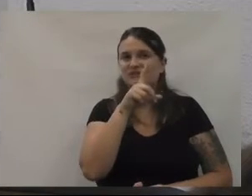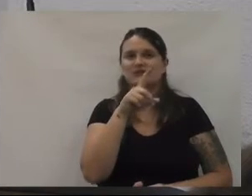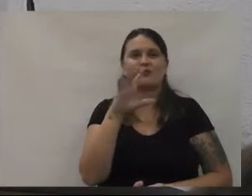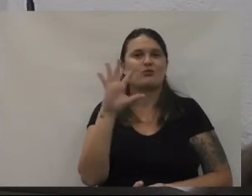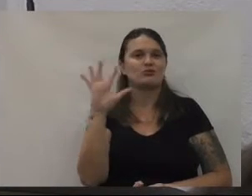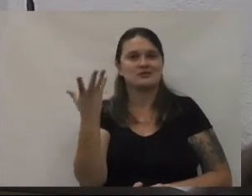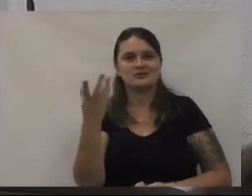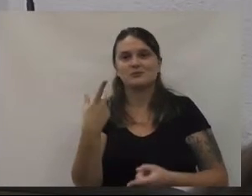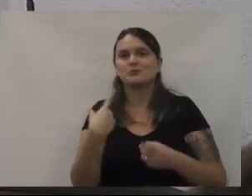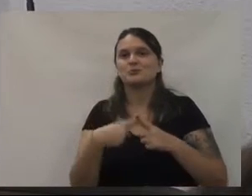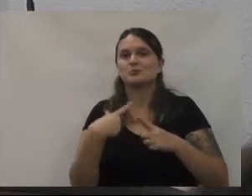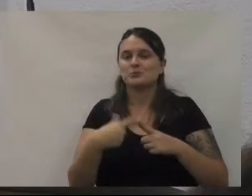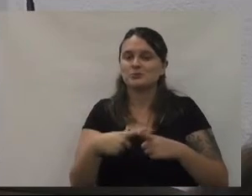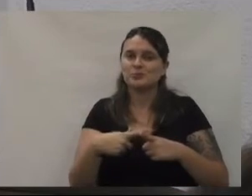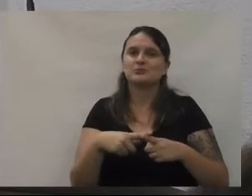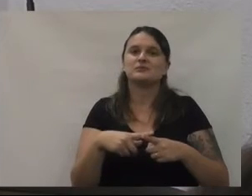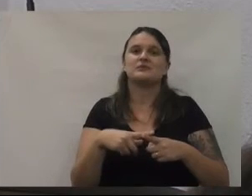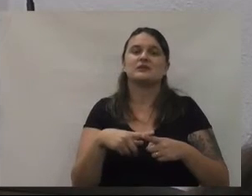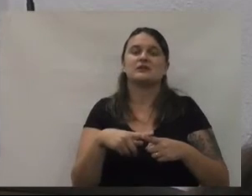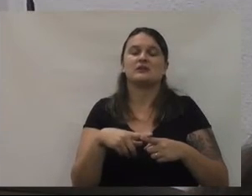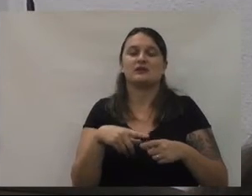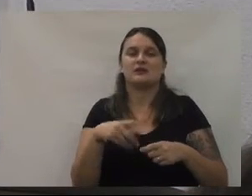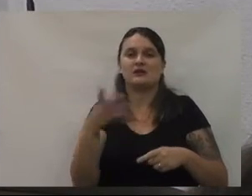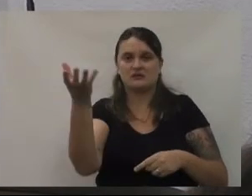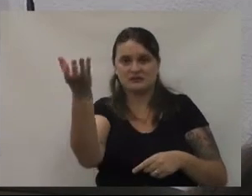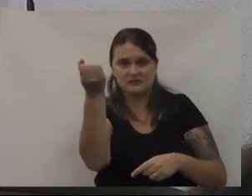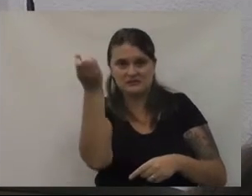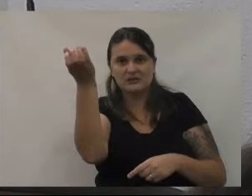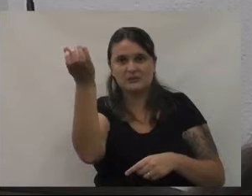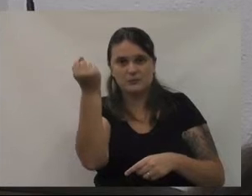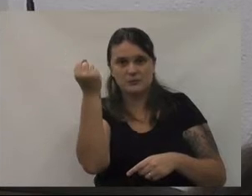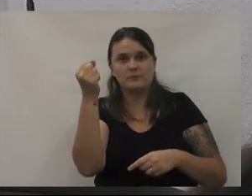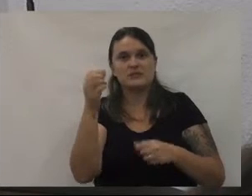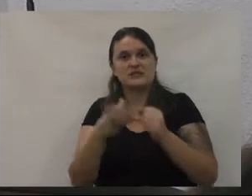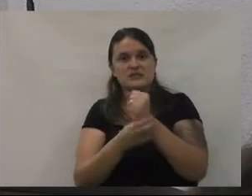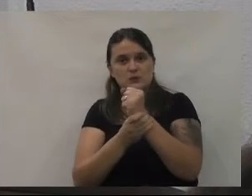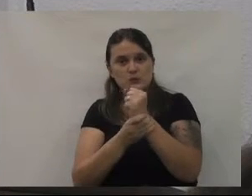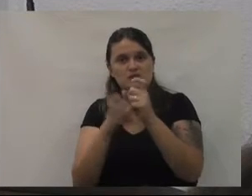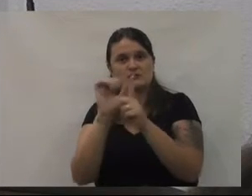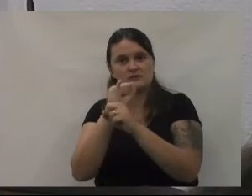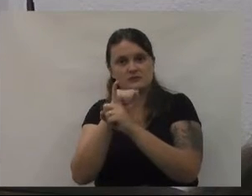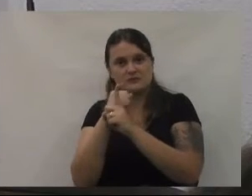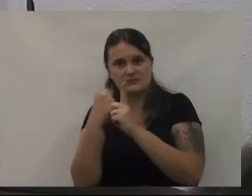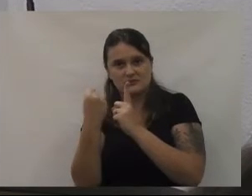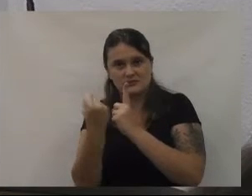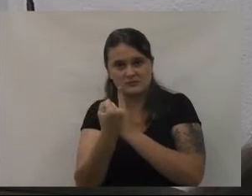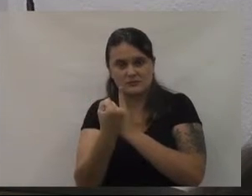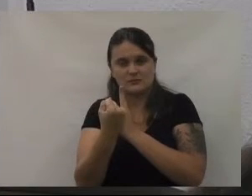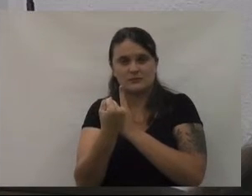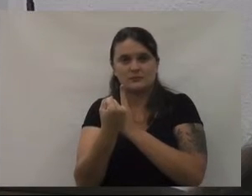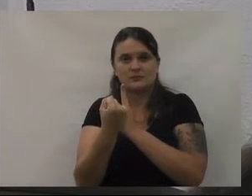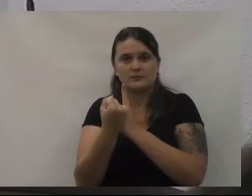porque além de ser o benefício da Seguridade Social que nós falamos,